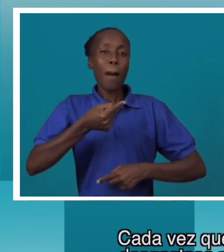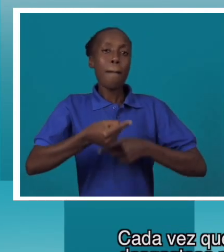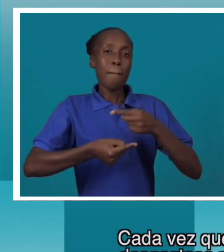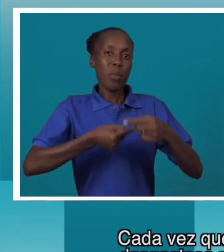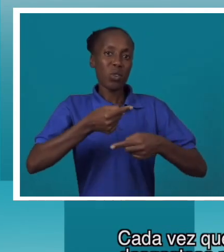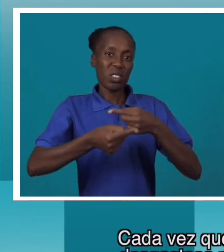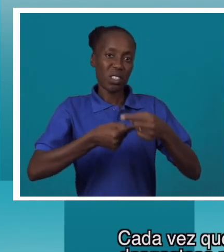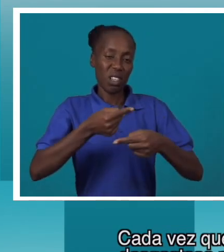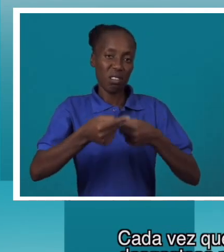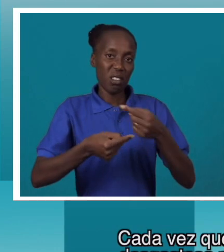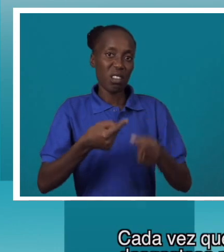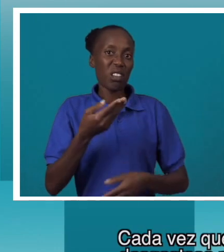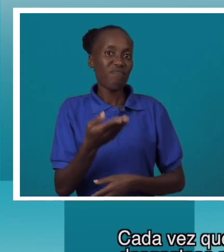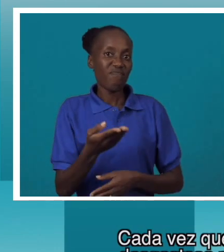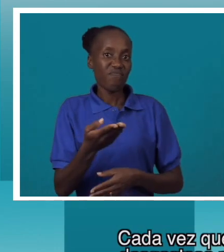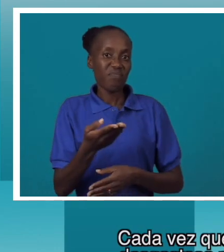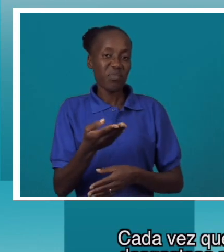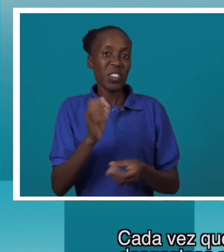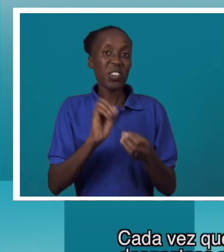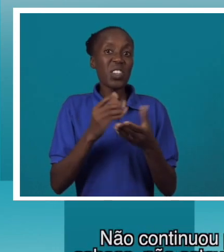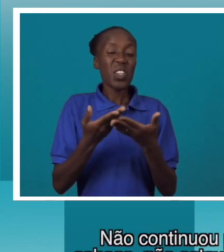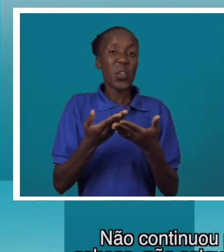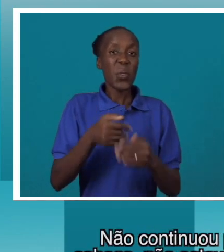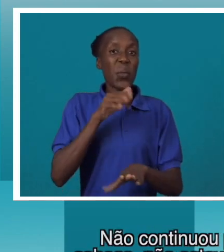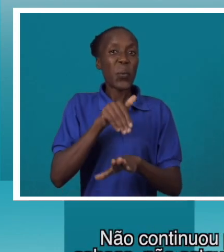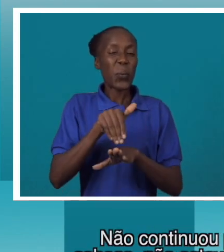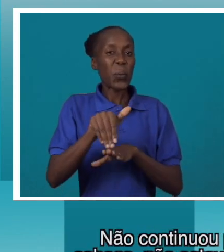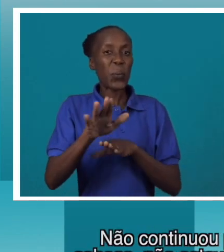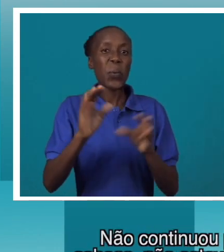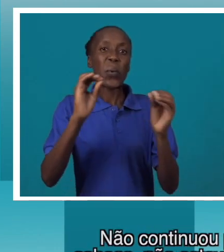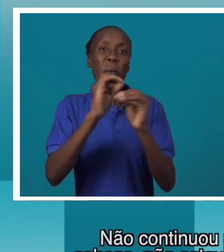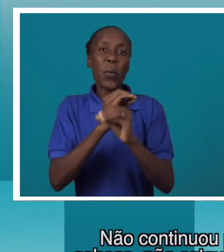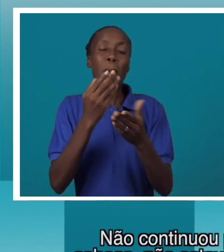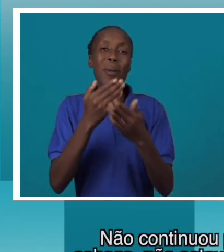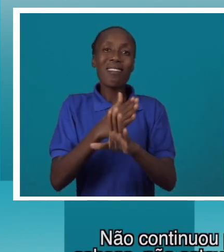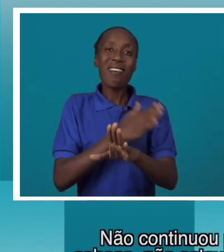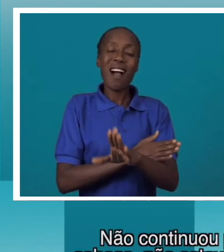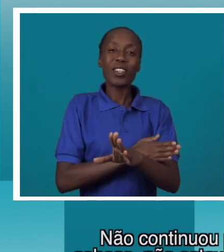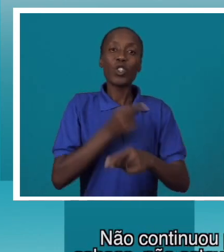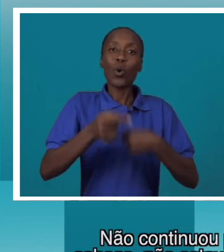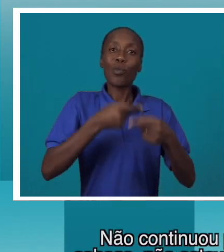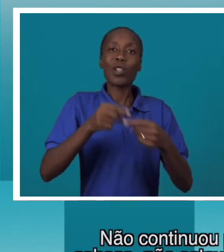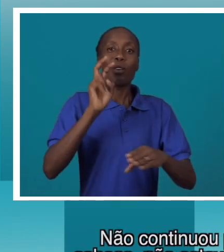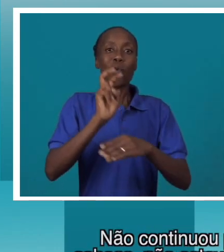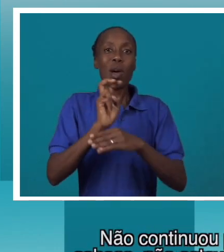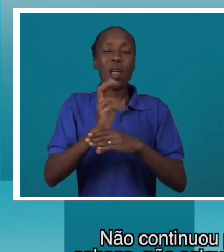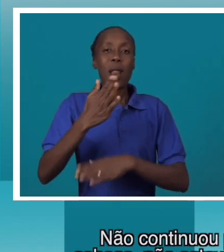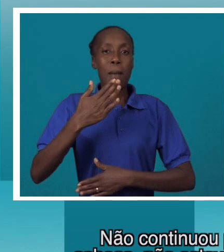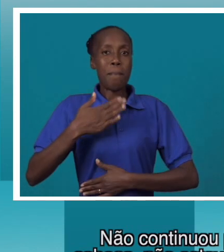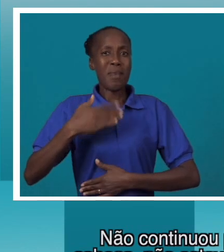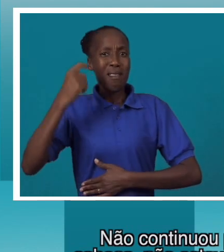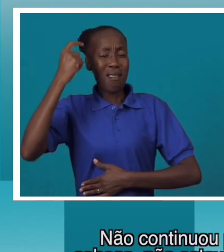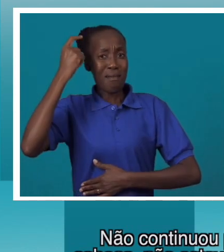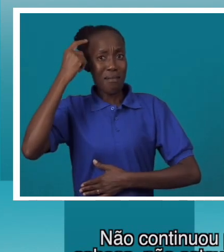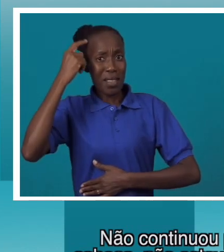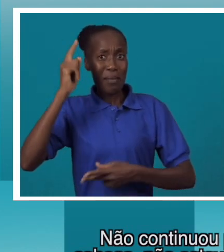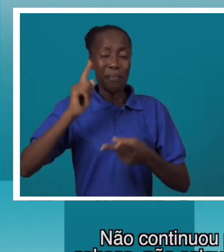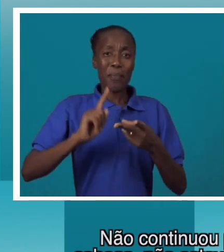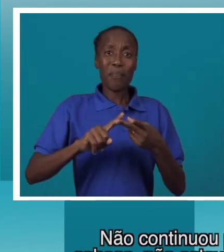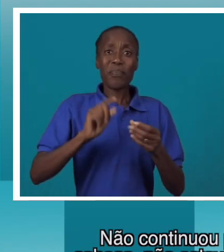desgostoso porque o projeto não continuou. E não continuou porque o projeto estava na minha cabeça. Não ficou